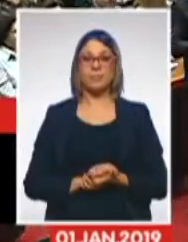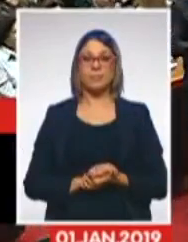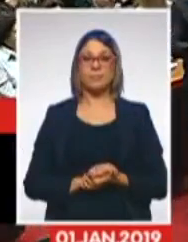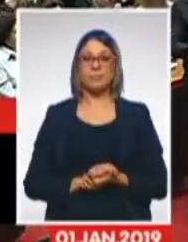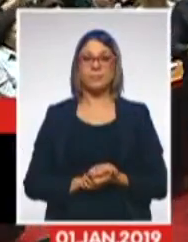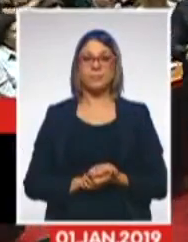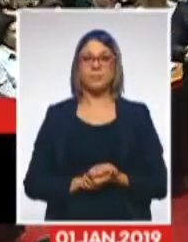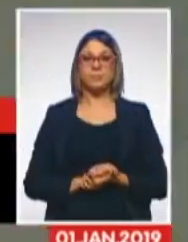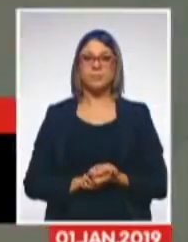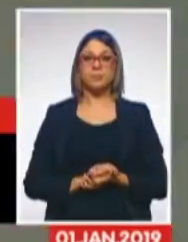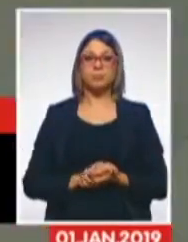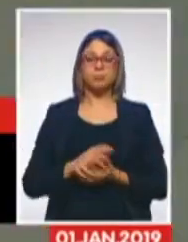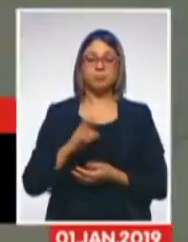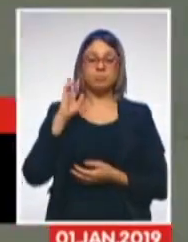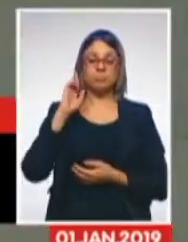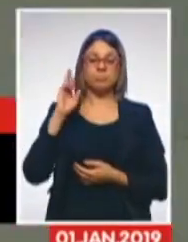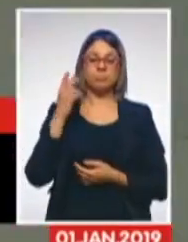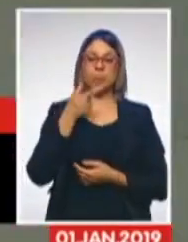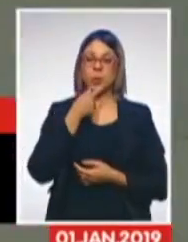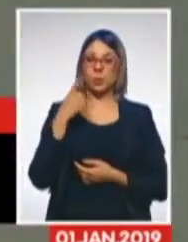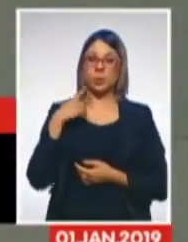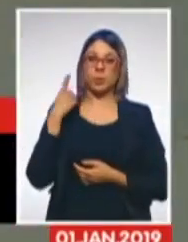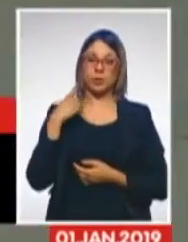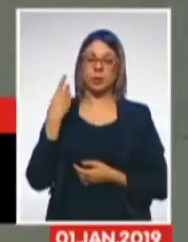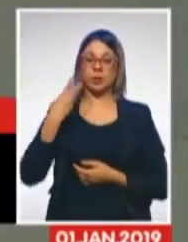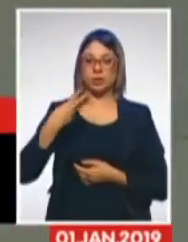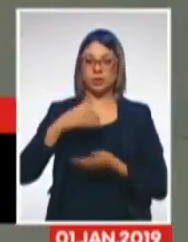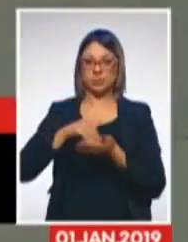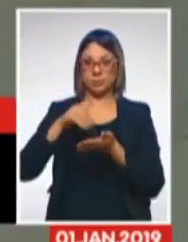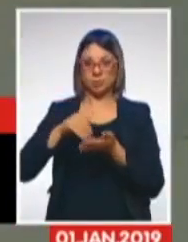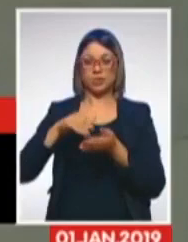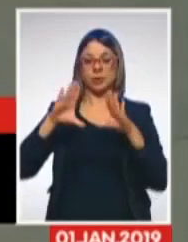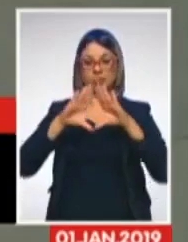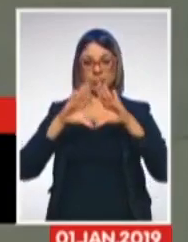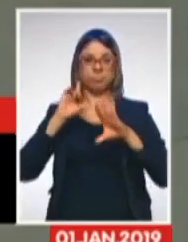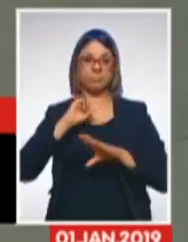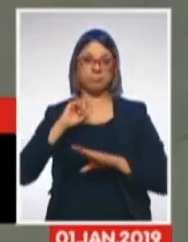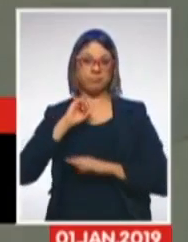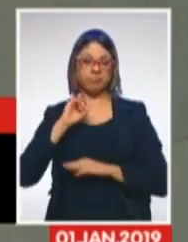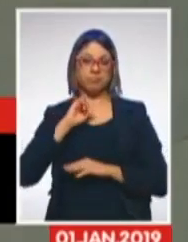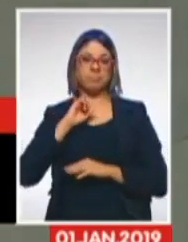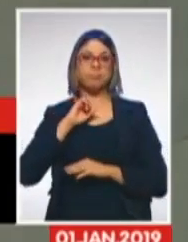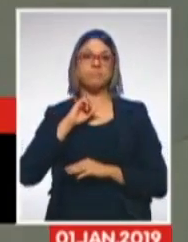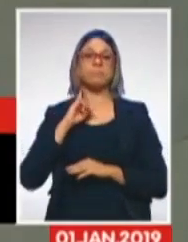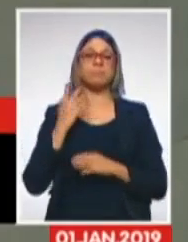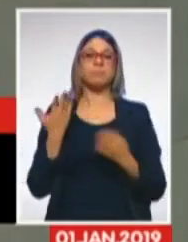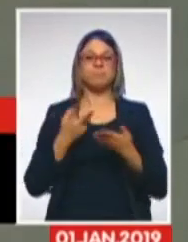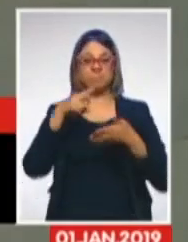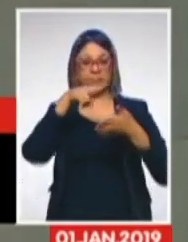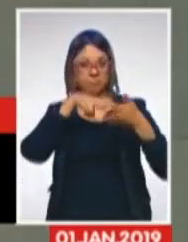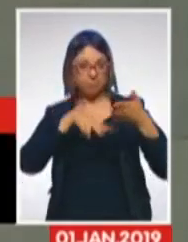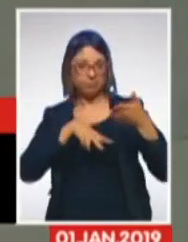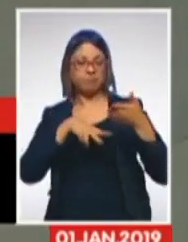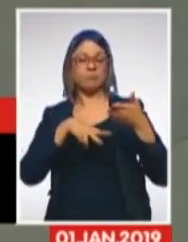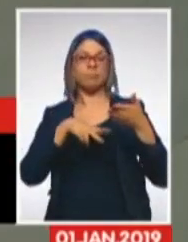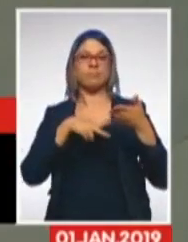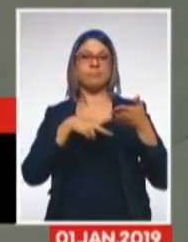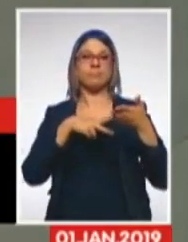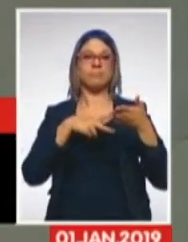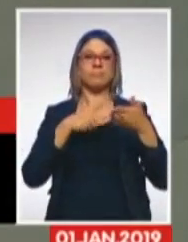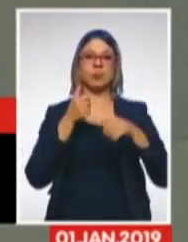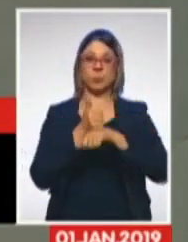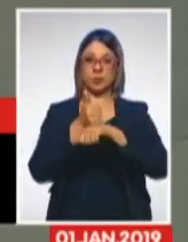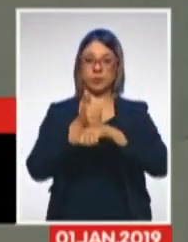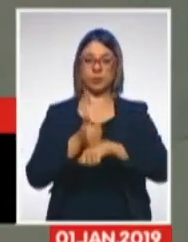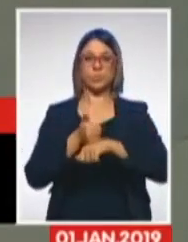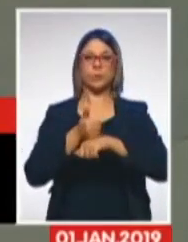O excelentíssimo senhor deputado Arlen Santiago, terceiro secretário da Assembleia Legislativa de Minas Gerais, procederá à leitura do termo de posse do